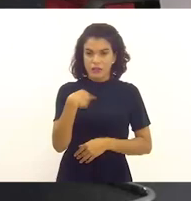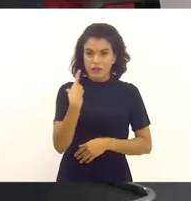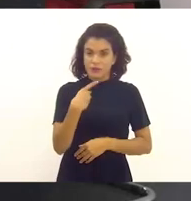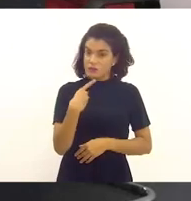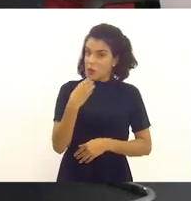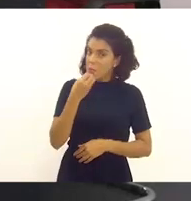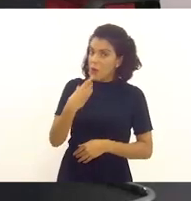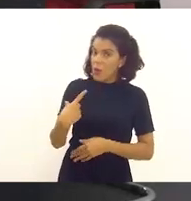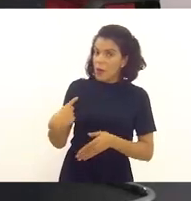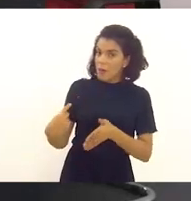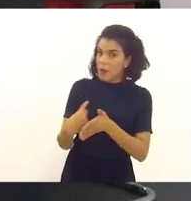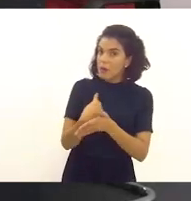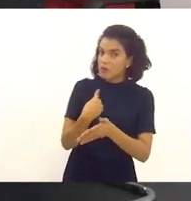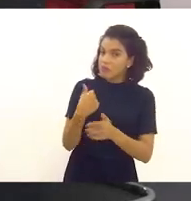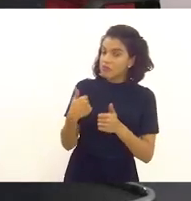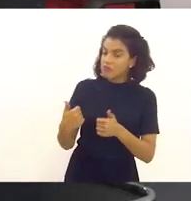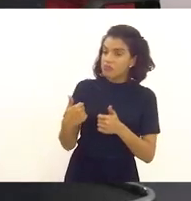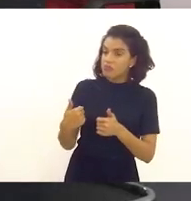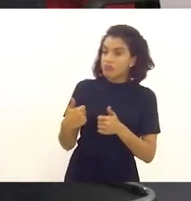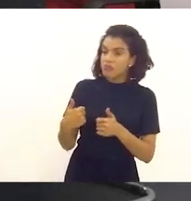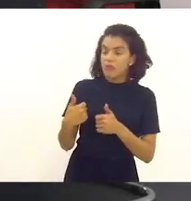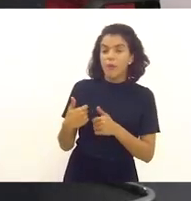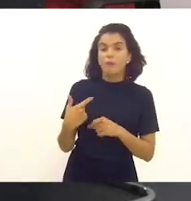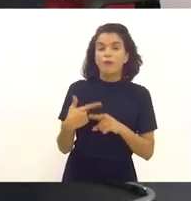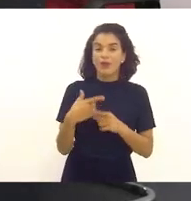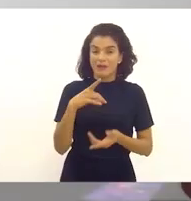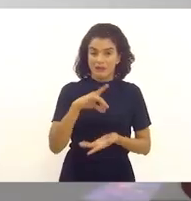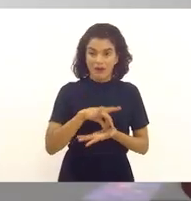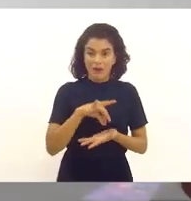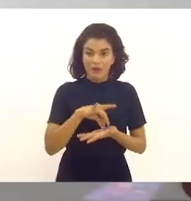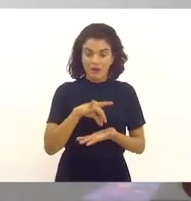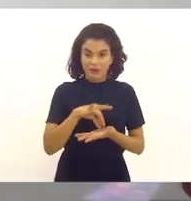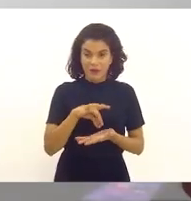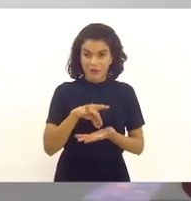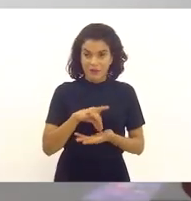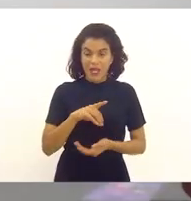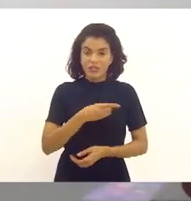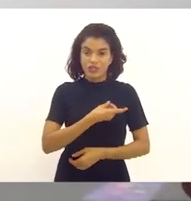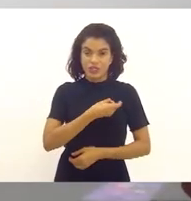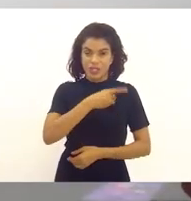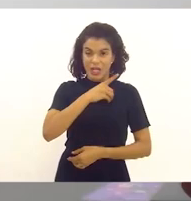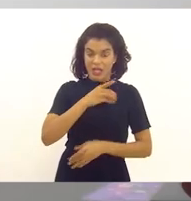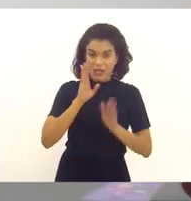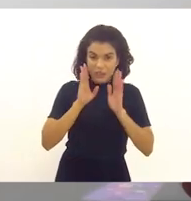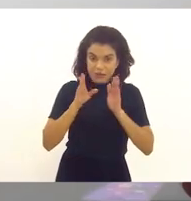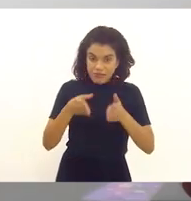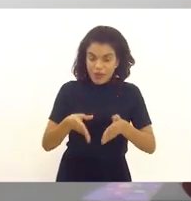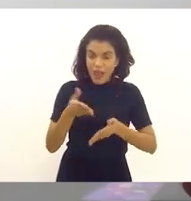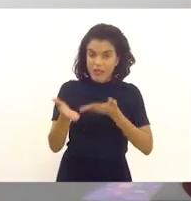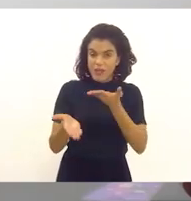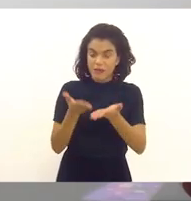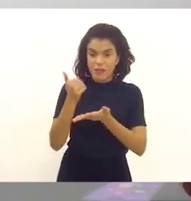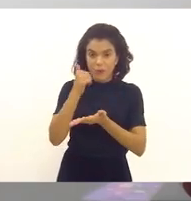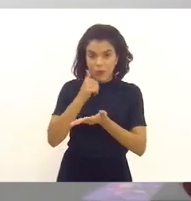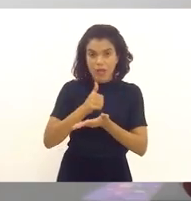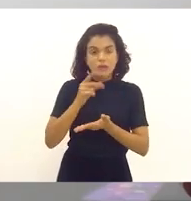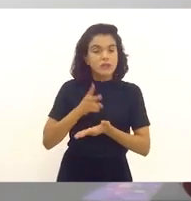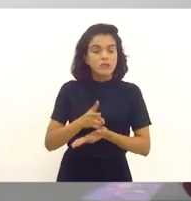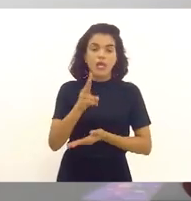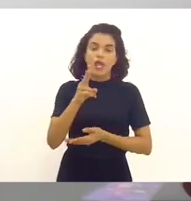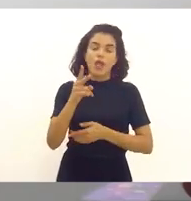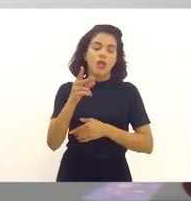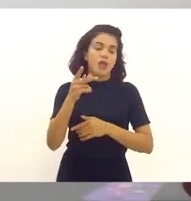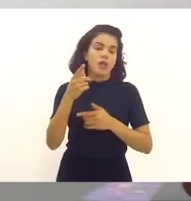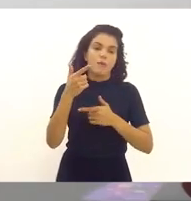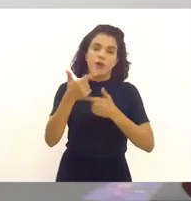monte você tocar nisso e Renato porque na verdade as de antes do Rio de Janeiro elas sempre funcionaram